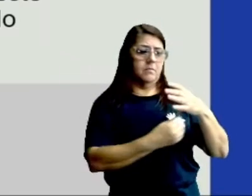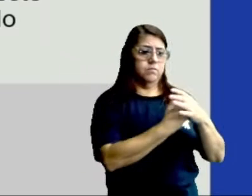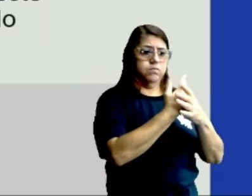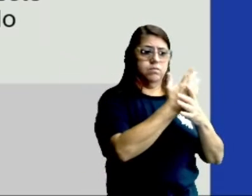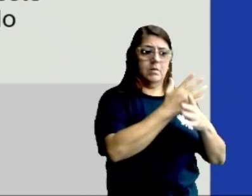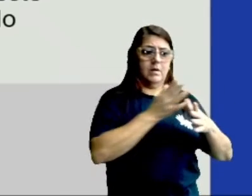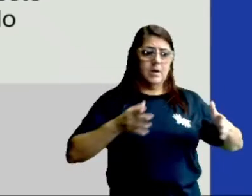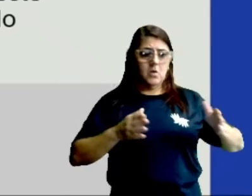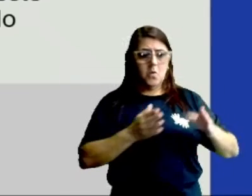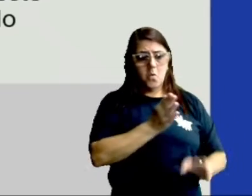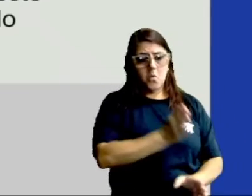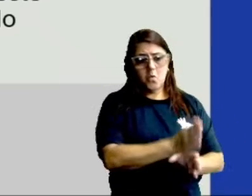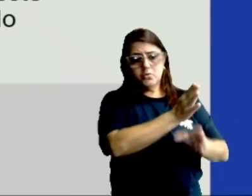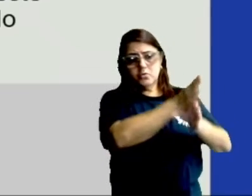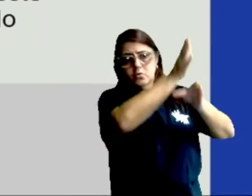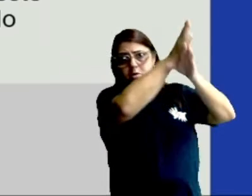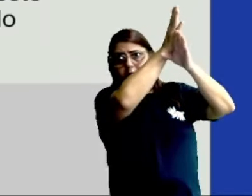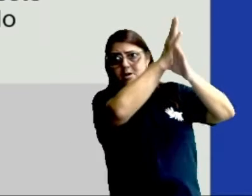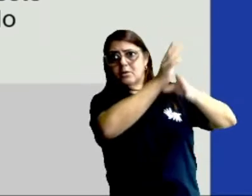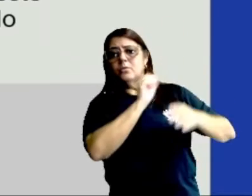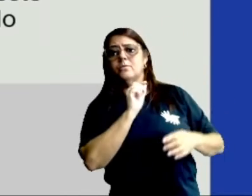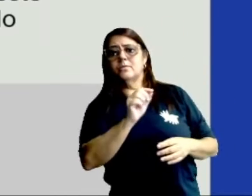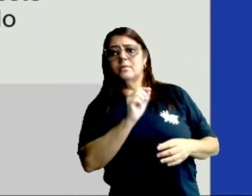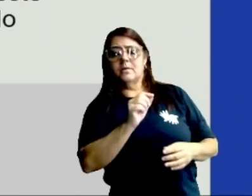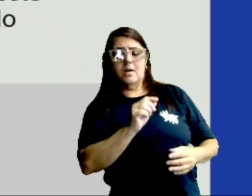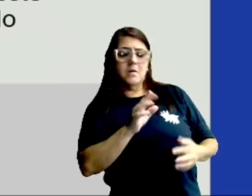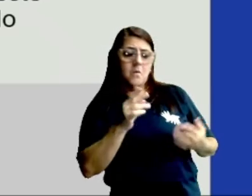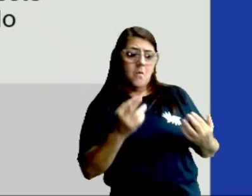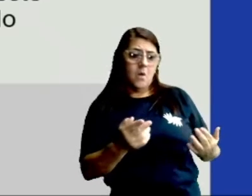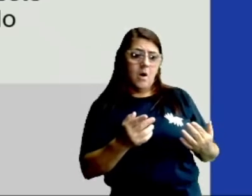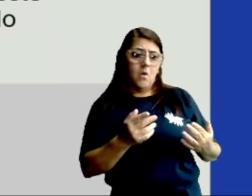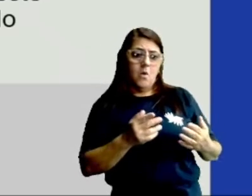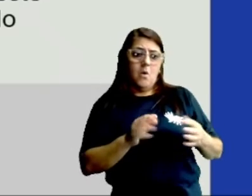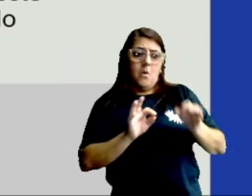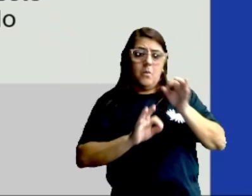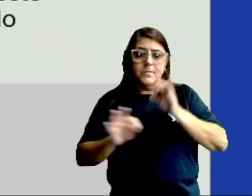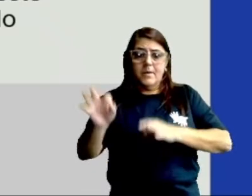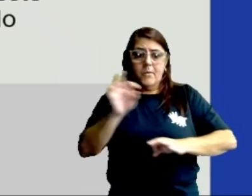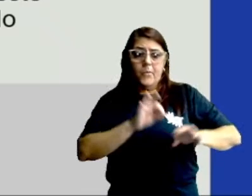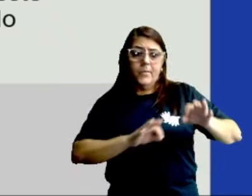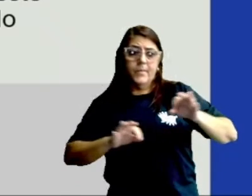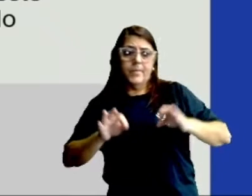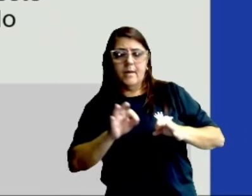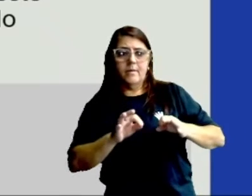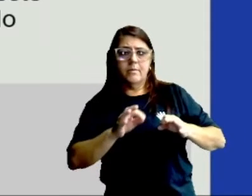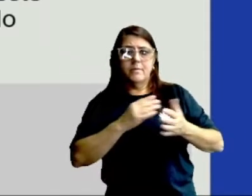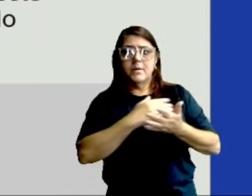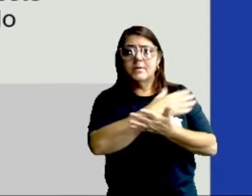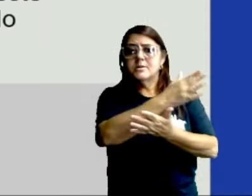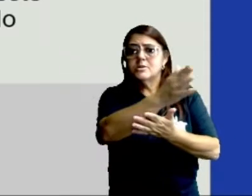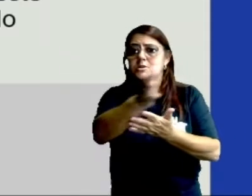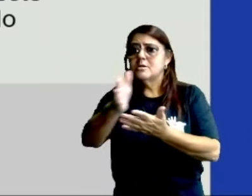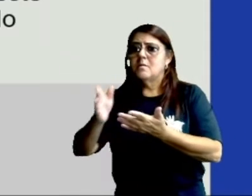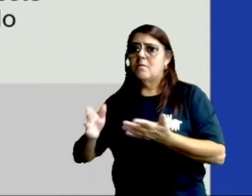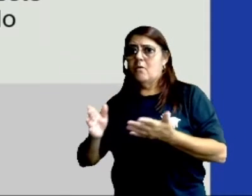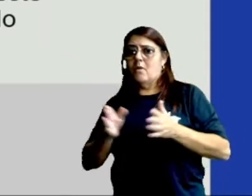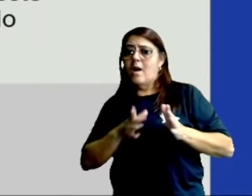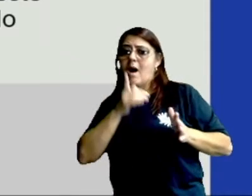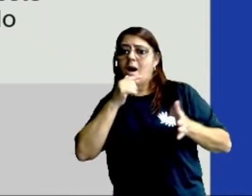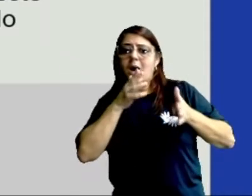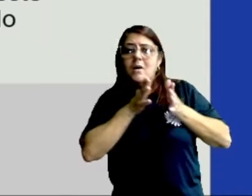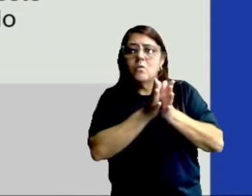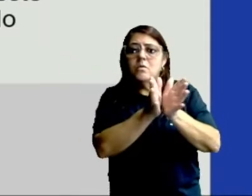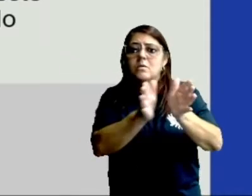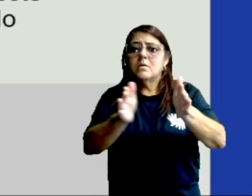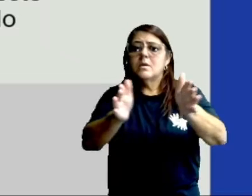as plantações Então ela construído esses Mix Além disso ela conseguir também sistemas de canais para poder distribuir melhor a água